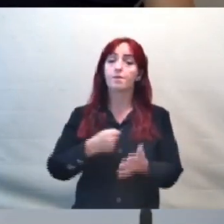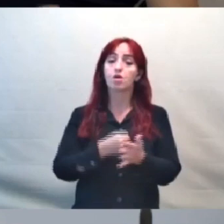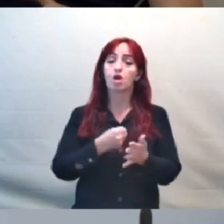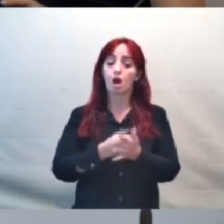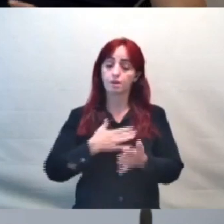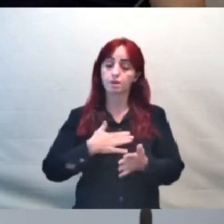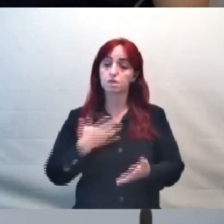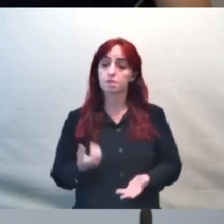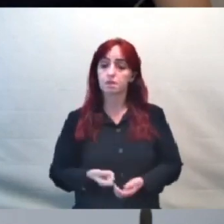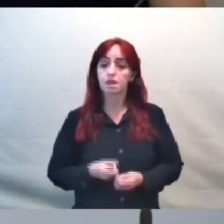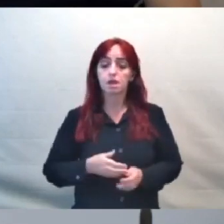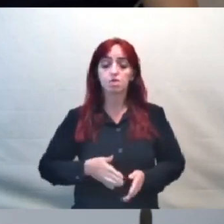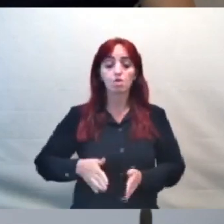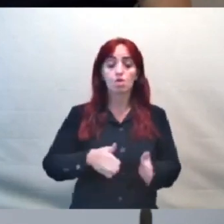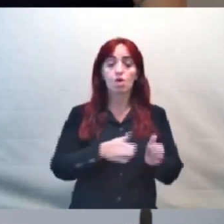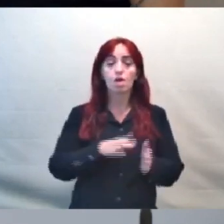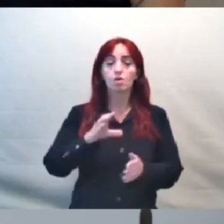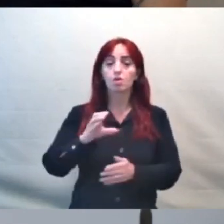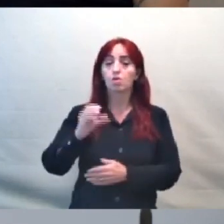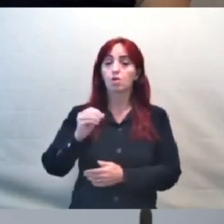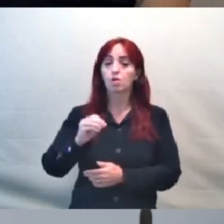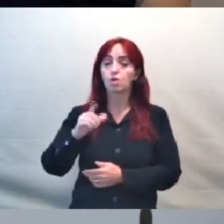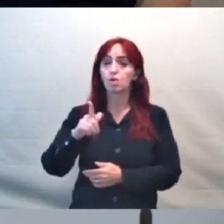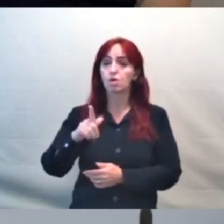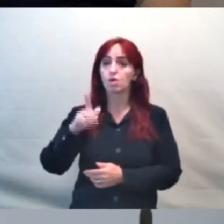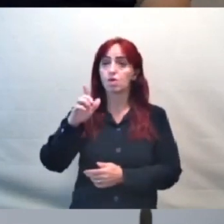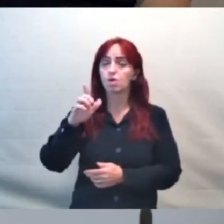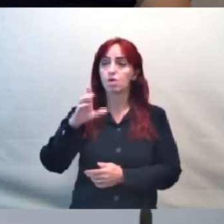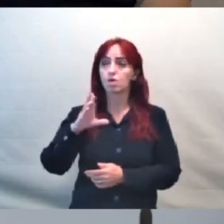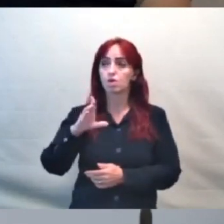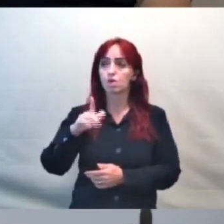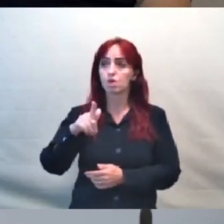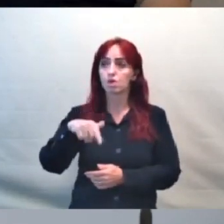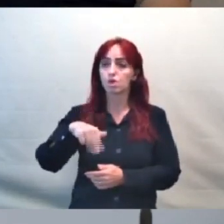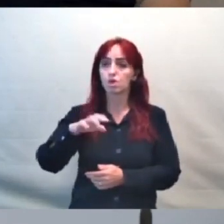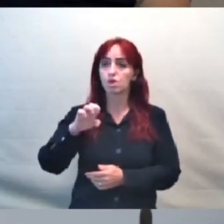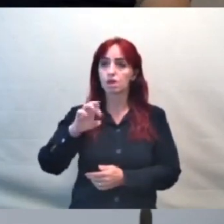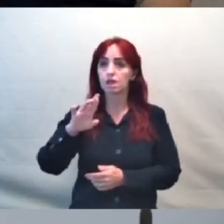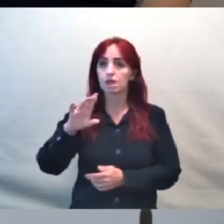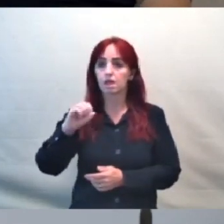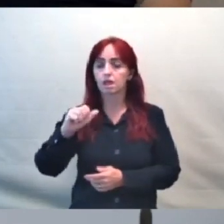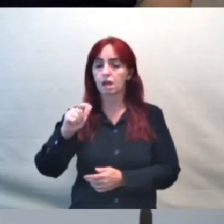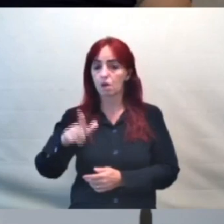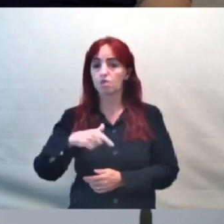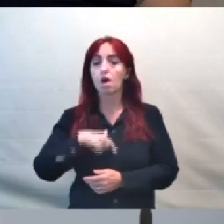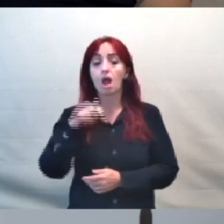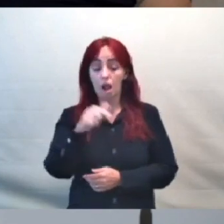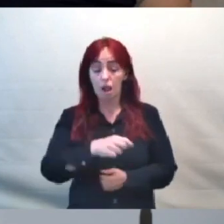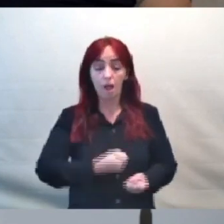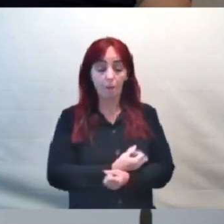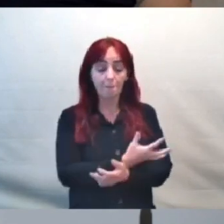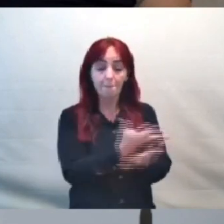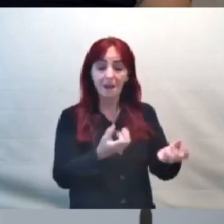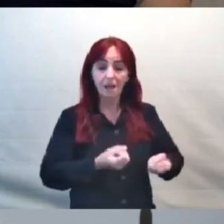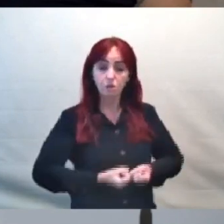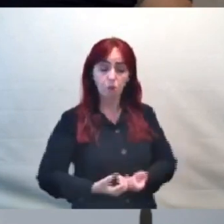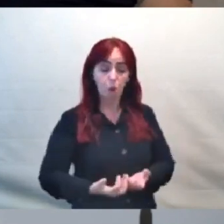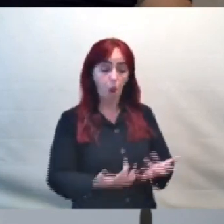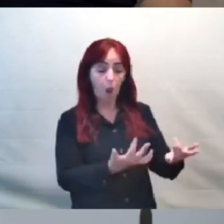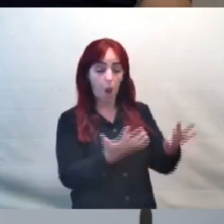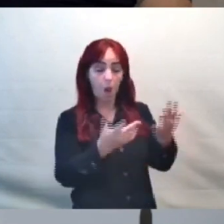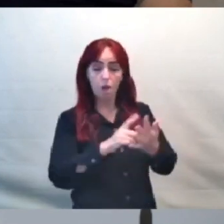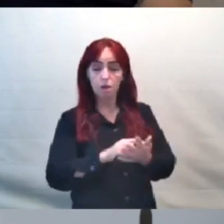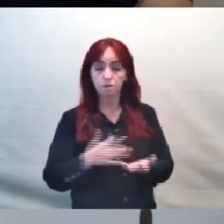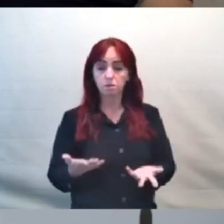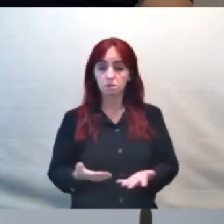tempo de chuva acelerou o crescimento ali, né? Sim. Dos matos, tudo ali. Vocês têm em mente do córrego